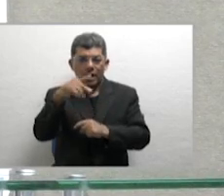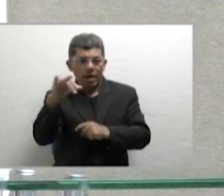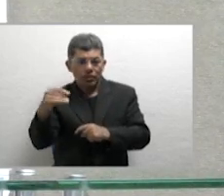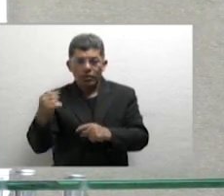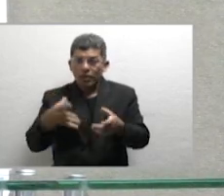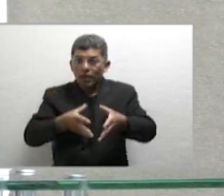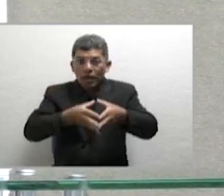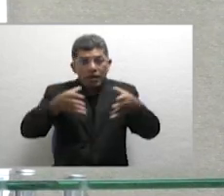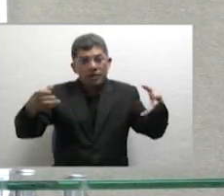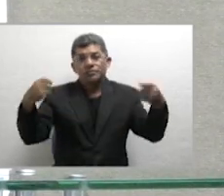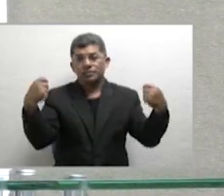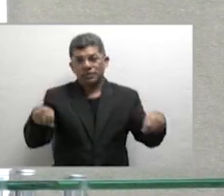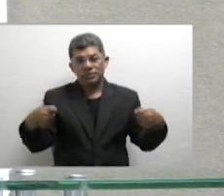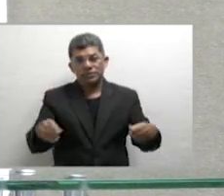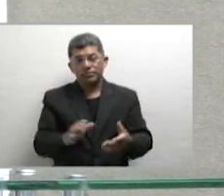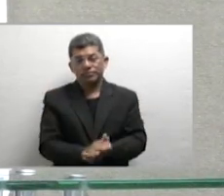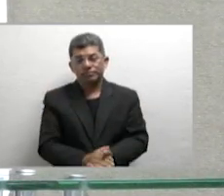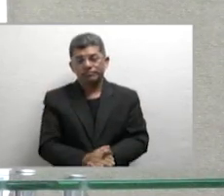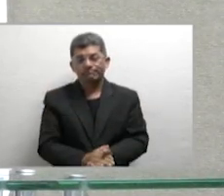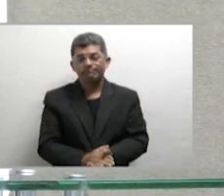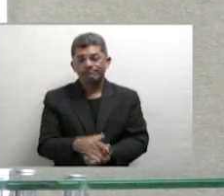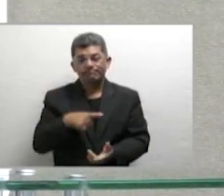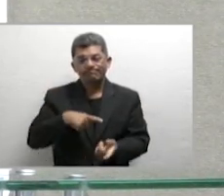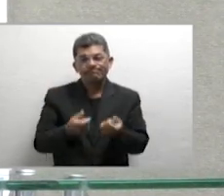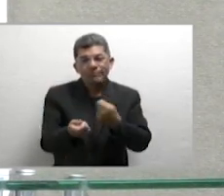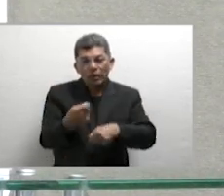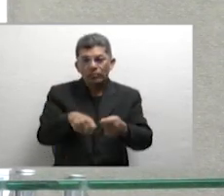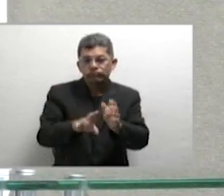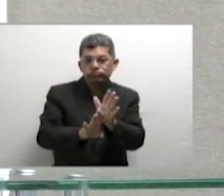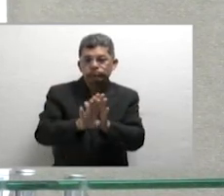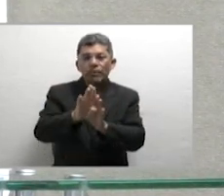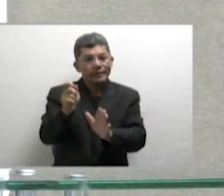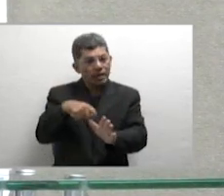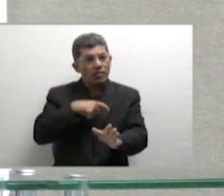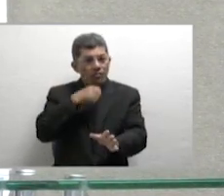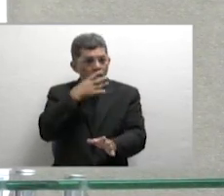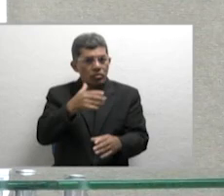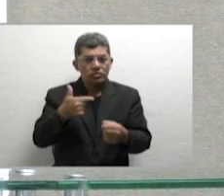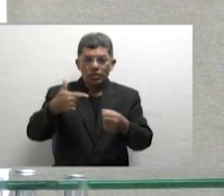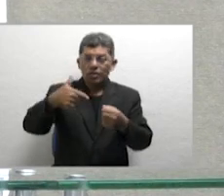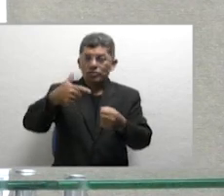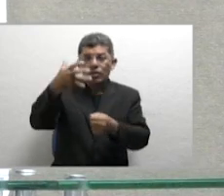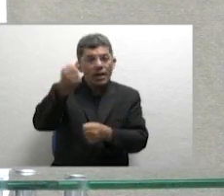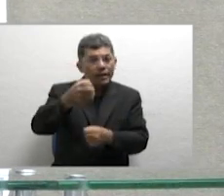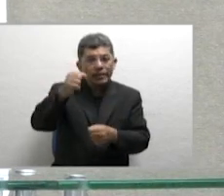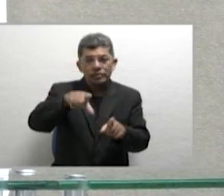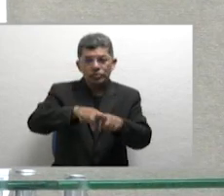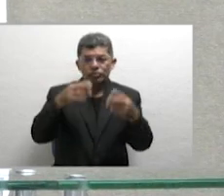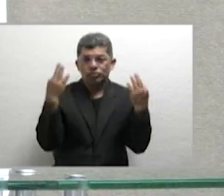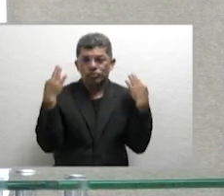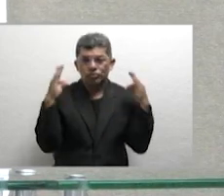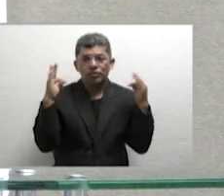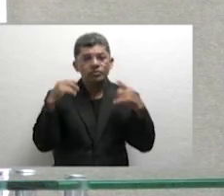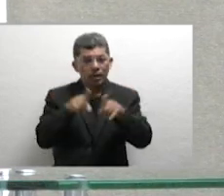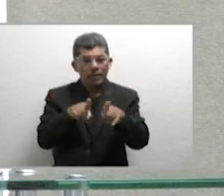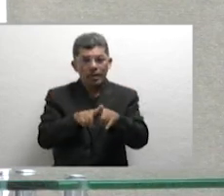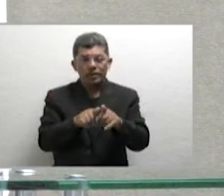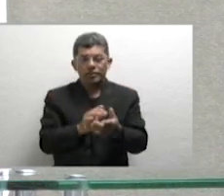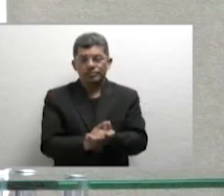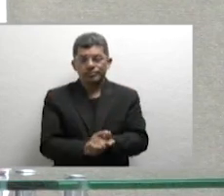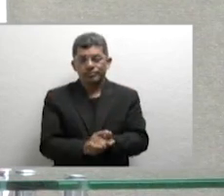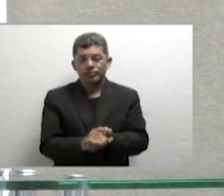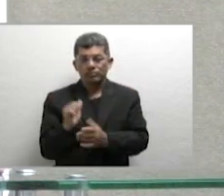comunidade do município de Altazes, uma atividade econômica grande lá da sua bacia leiteira, na questão do turismo também, do